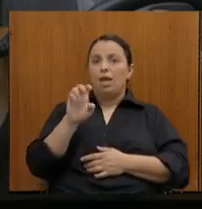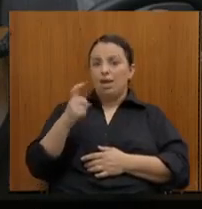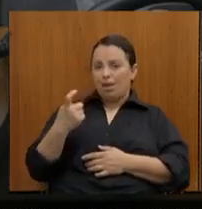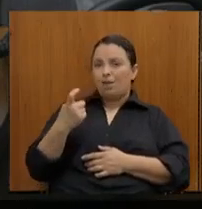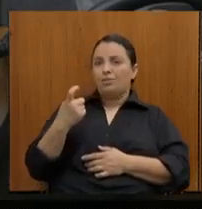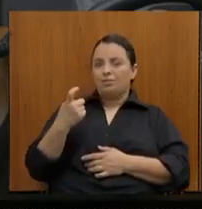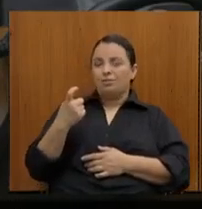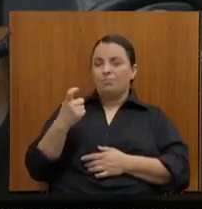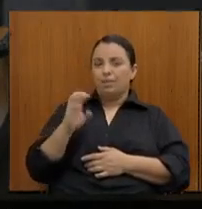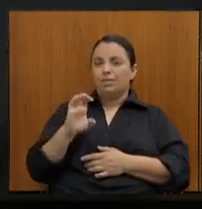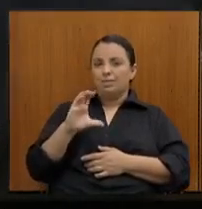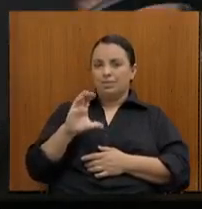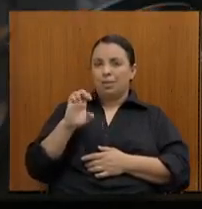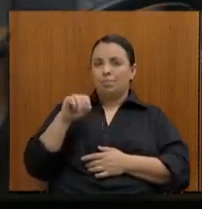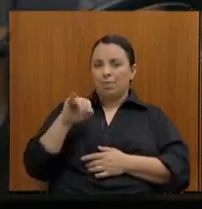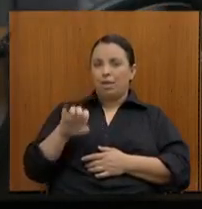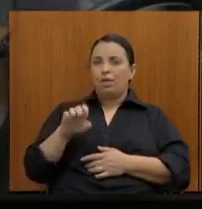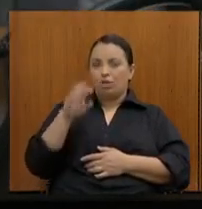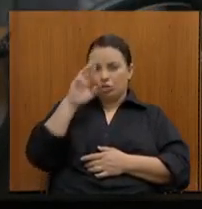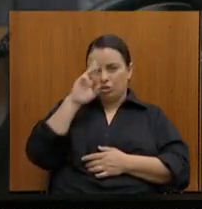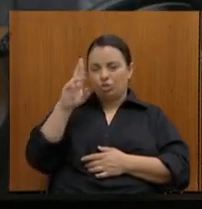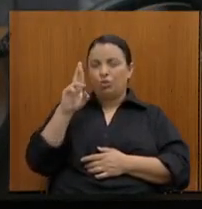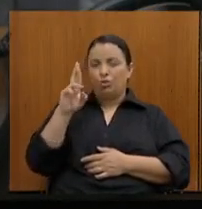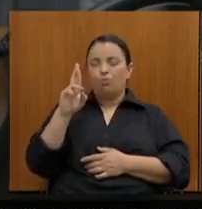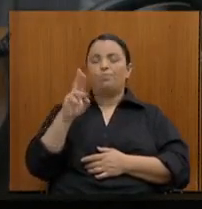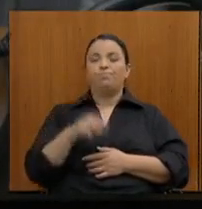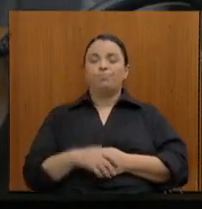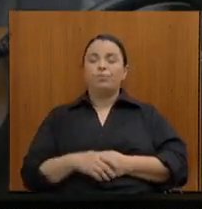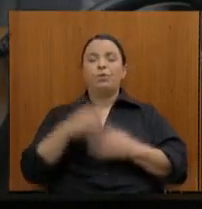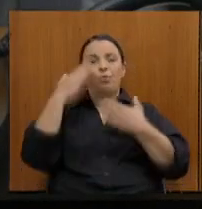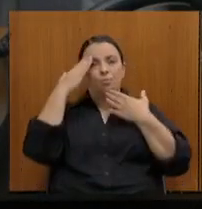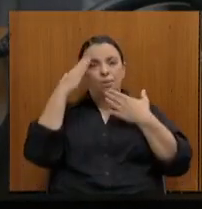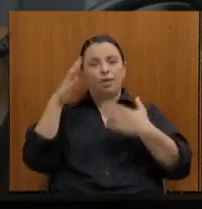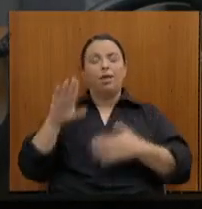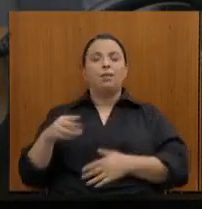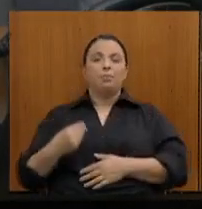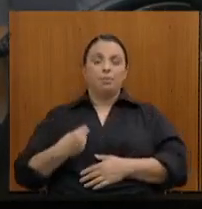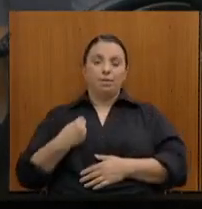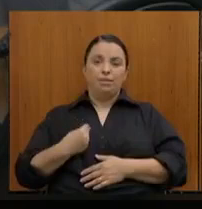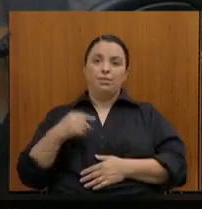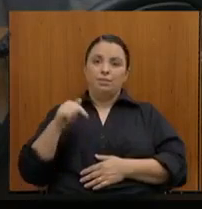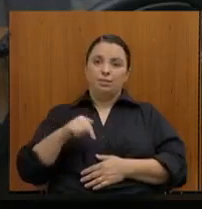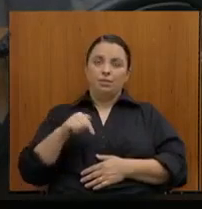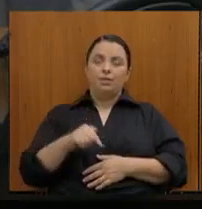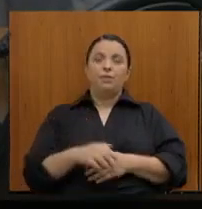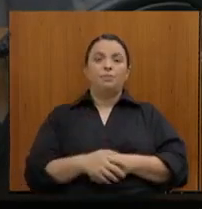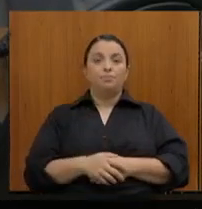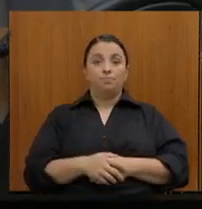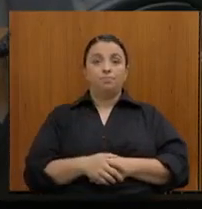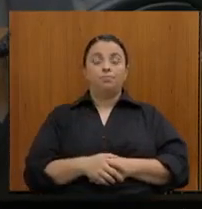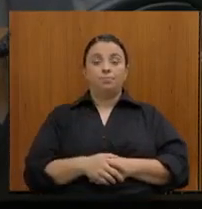muito grande pelo aqui muito obrigado pela presença ou Andreas